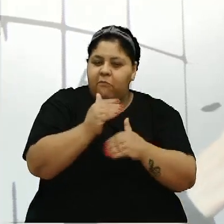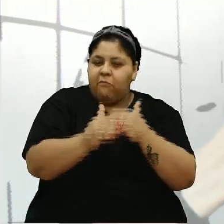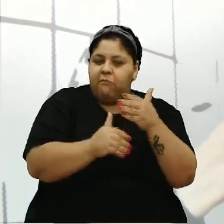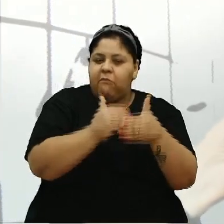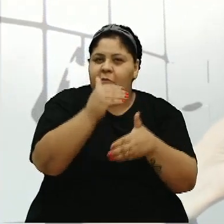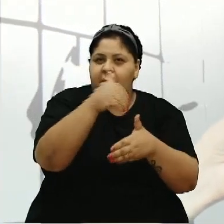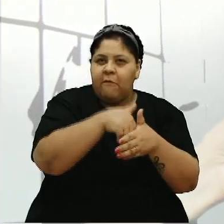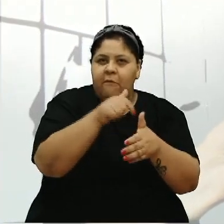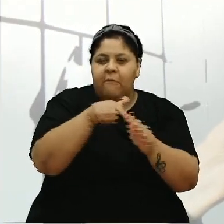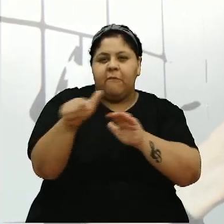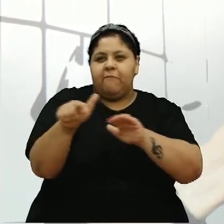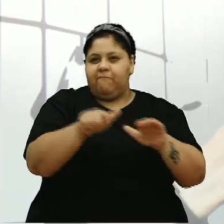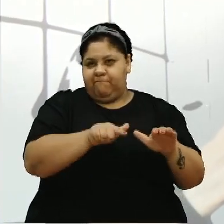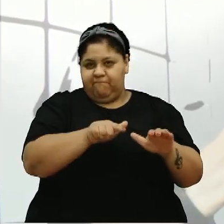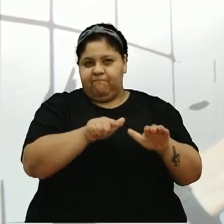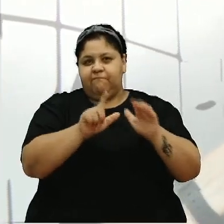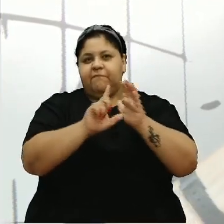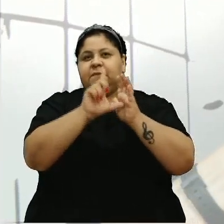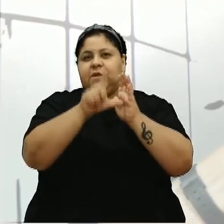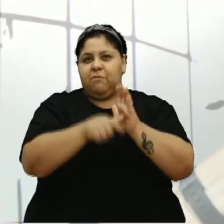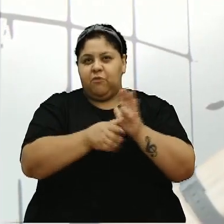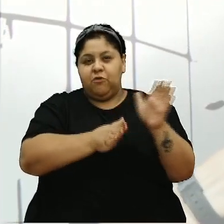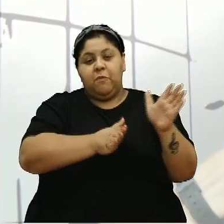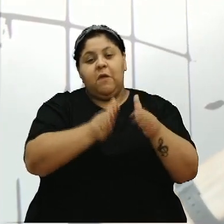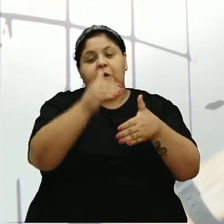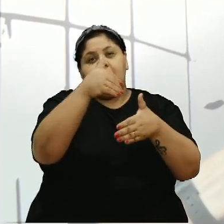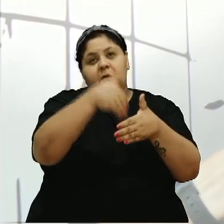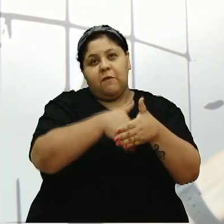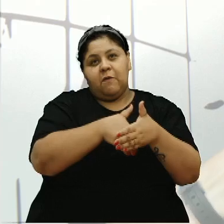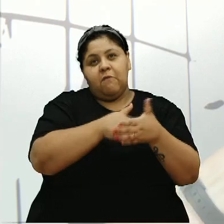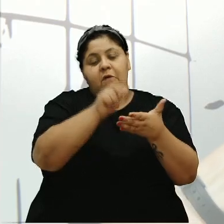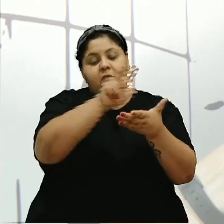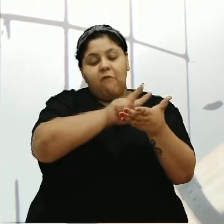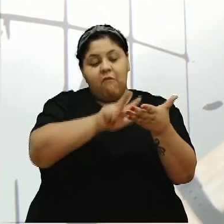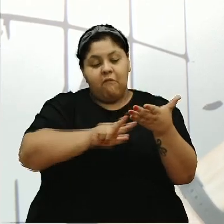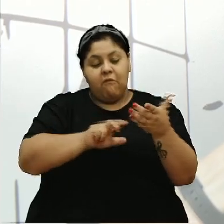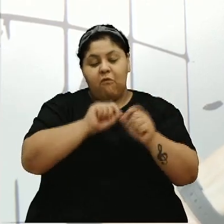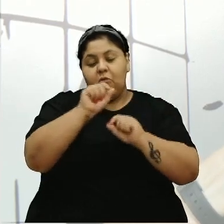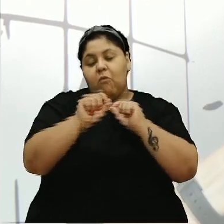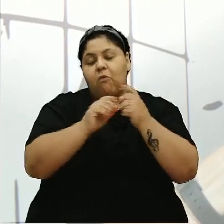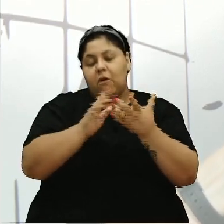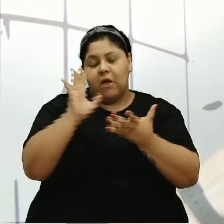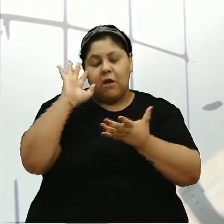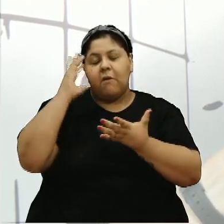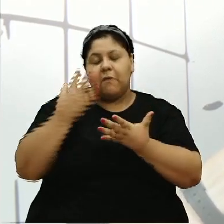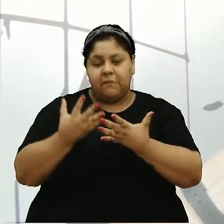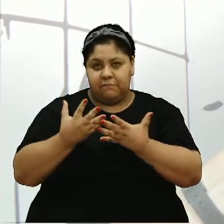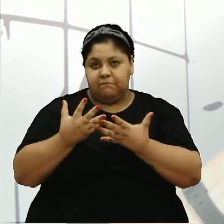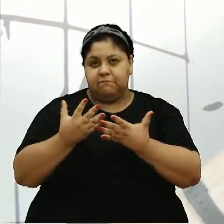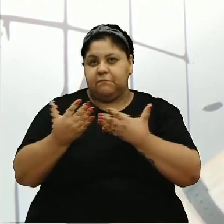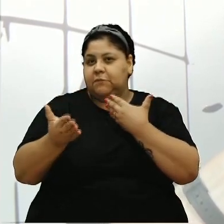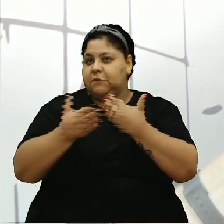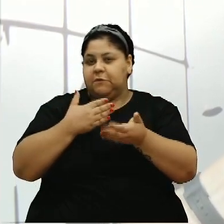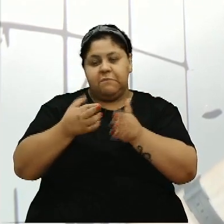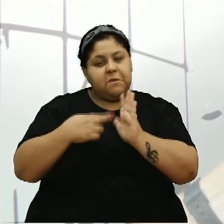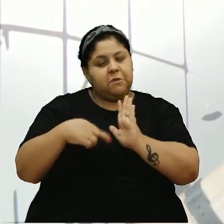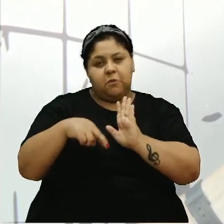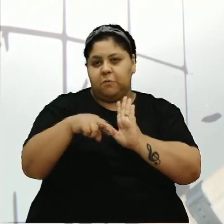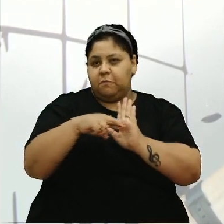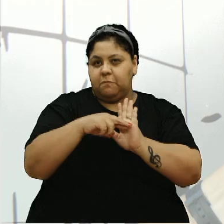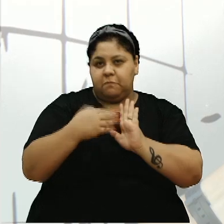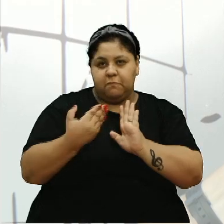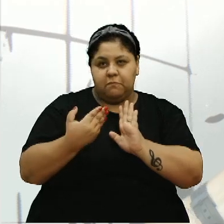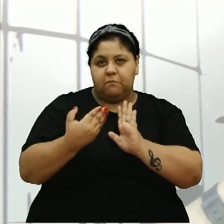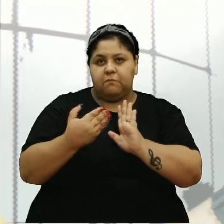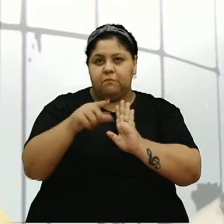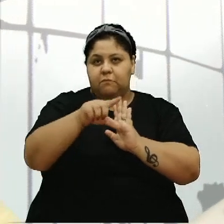nessa semana, né, após o processo eleitoral, as análises, né, sobre o que foi, né, independente do resultado, né, que